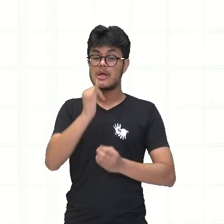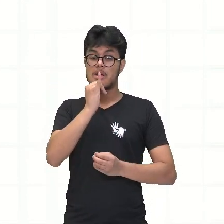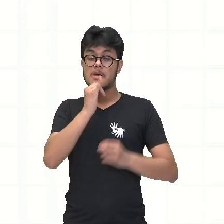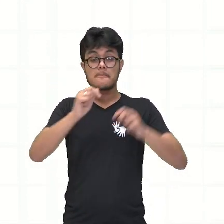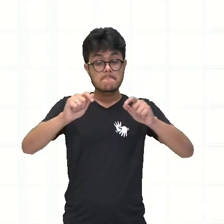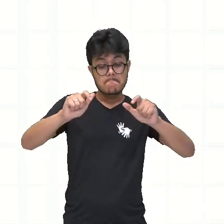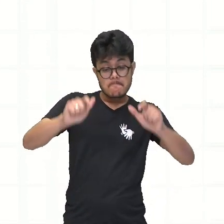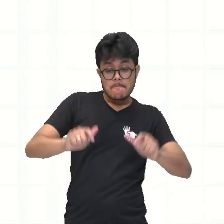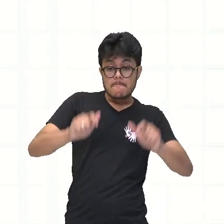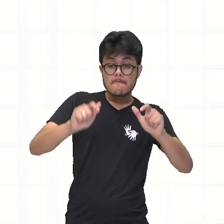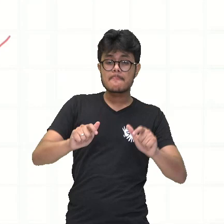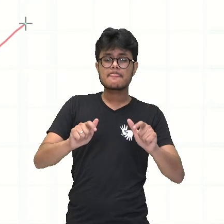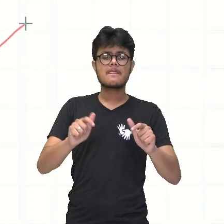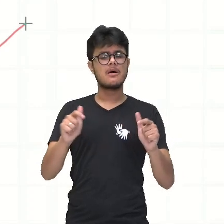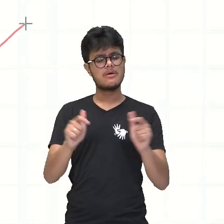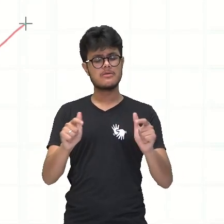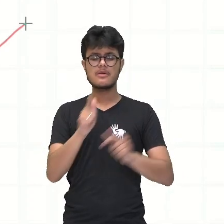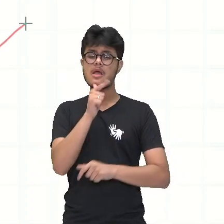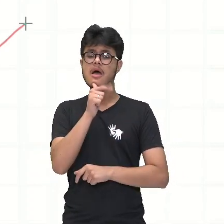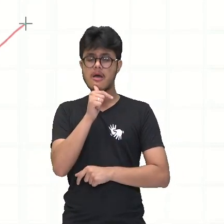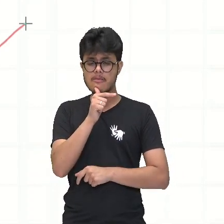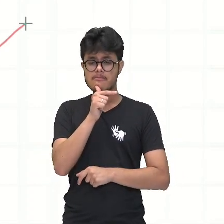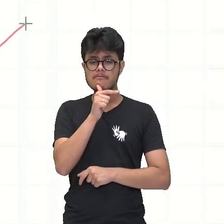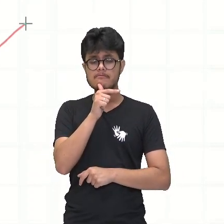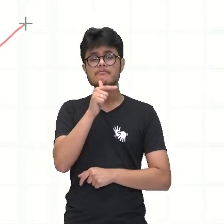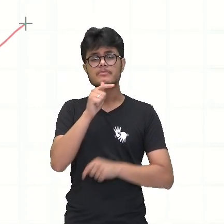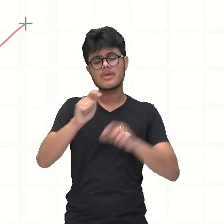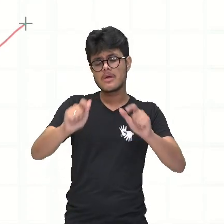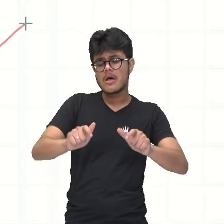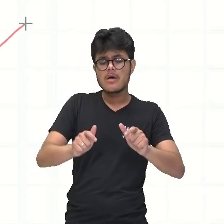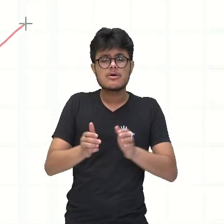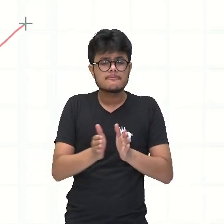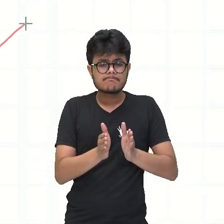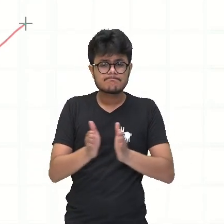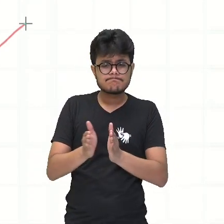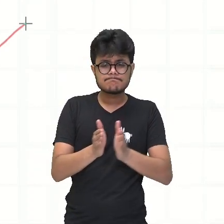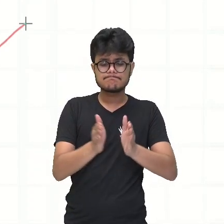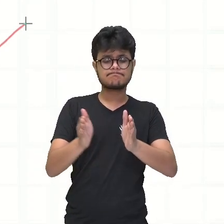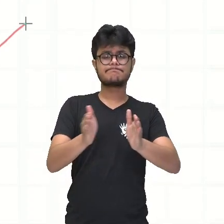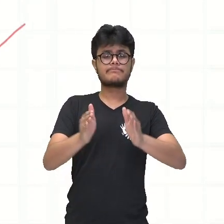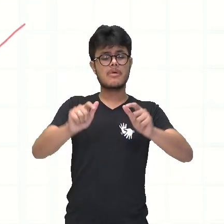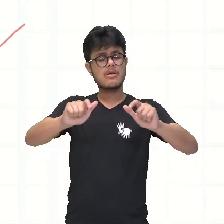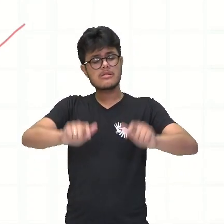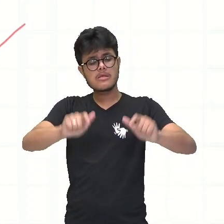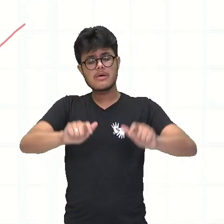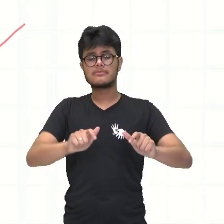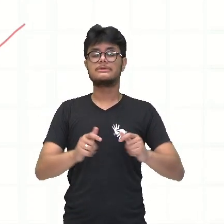distribuída em águas que estão nos rios e lagos. Então,